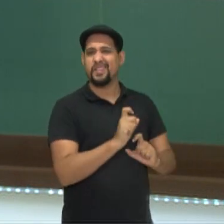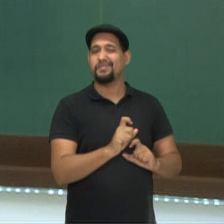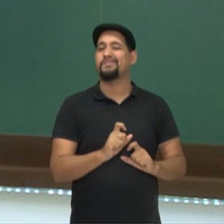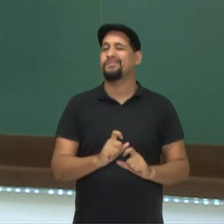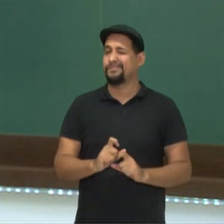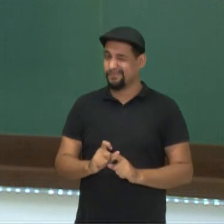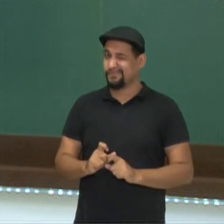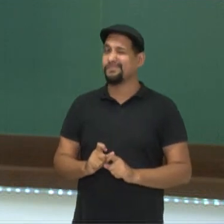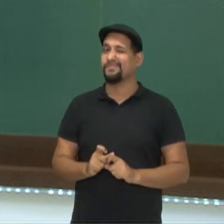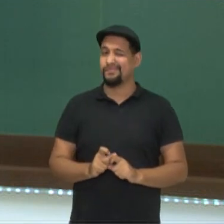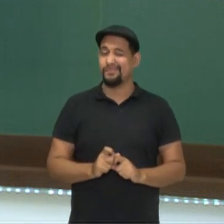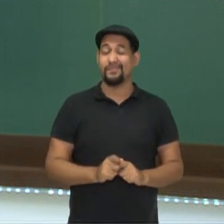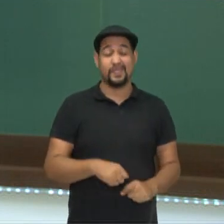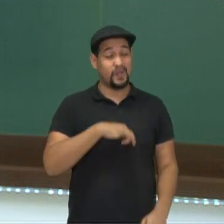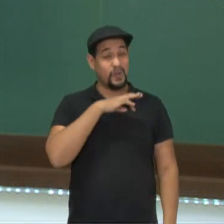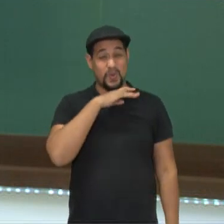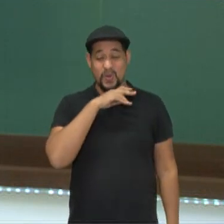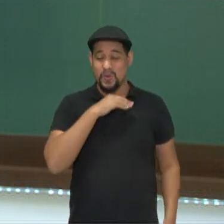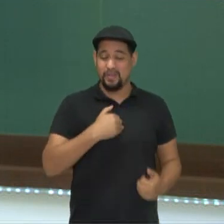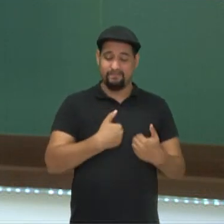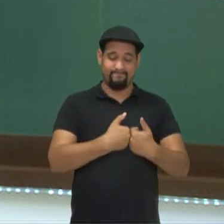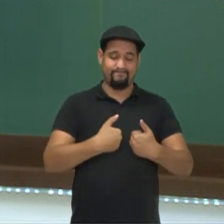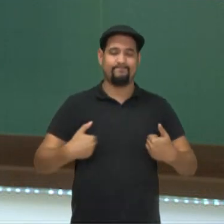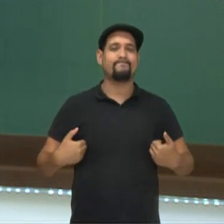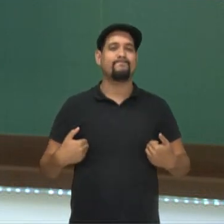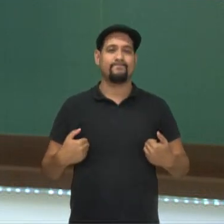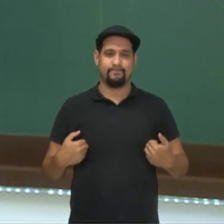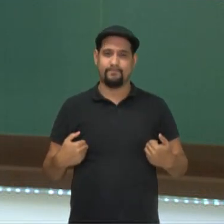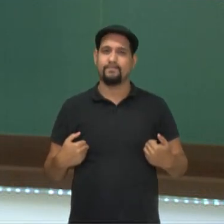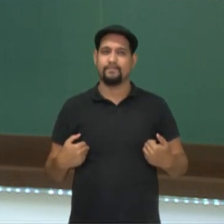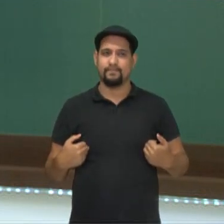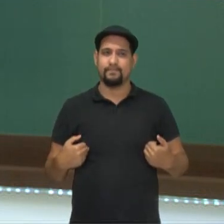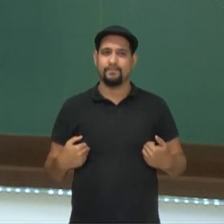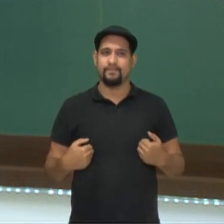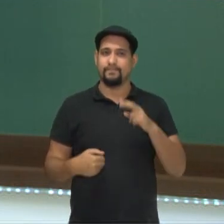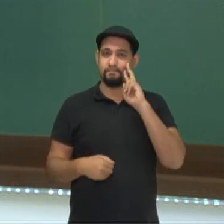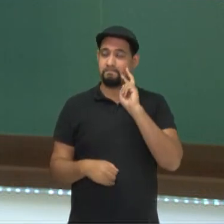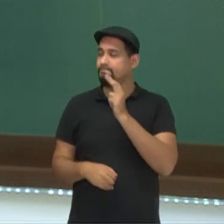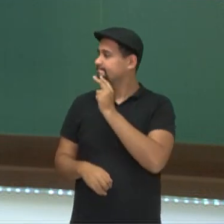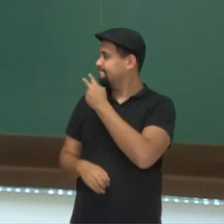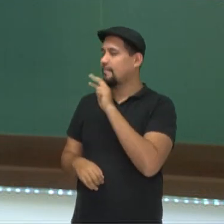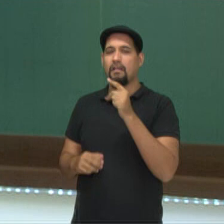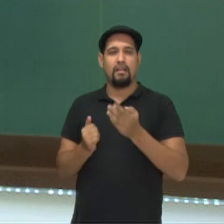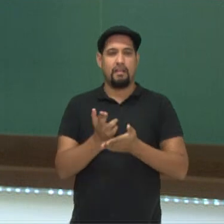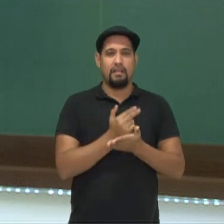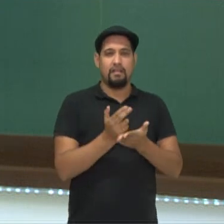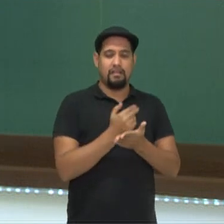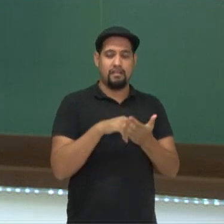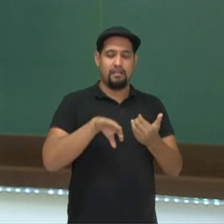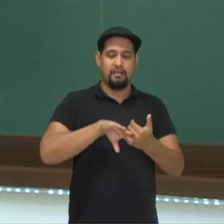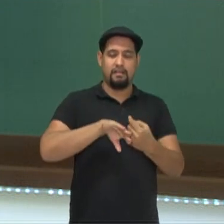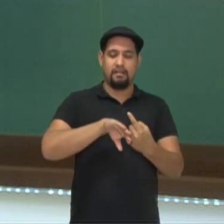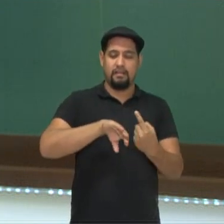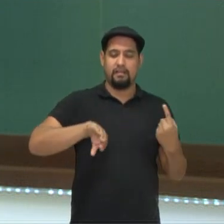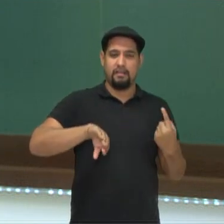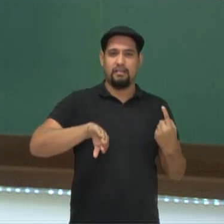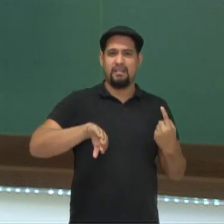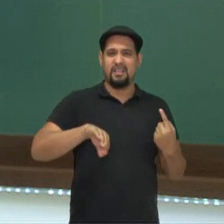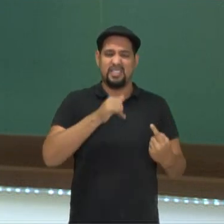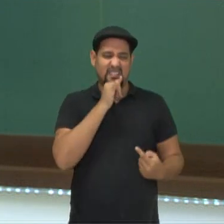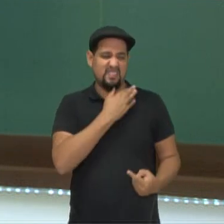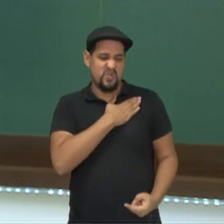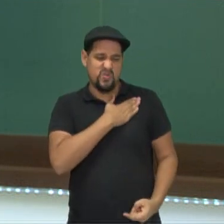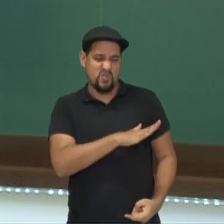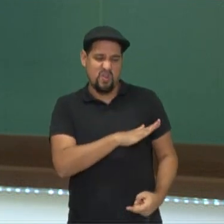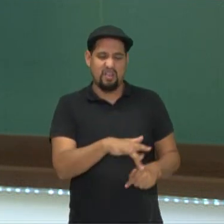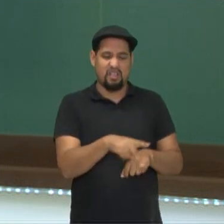bem de exclusão, tá? Essa é a parte da xenofobia, ou seja, aversão, não gosta